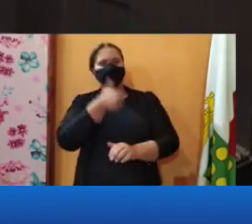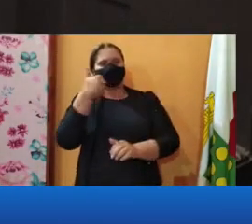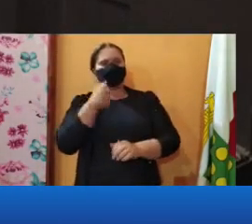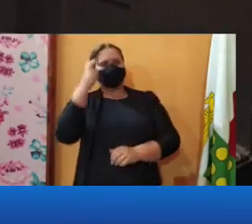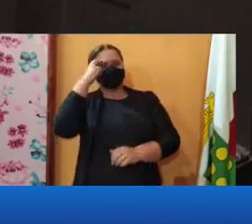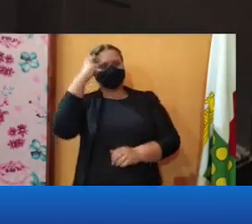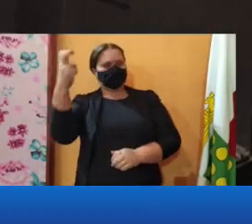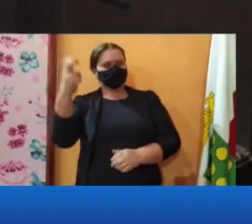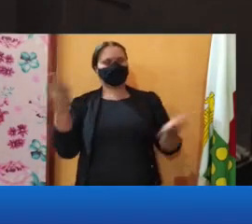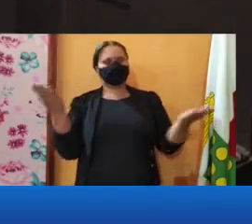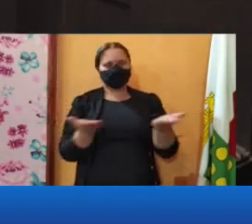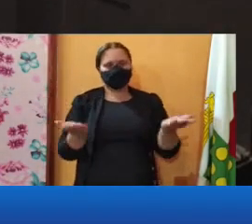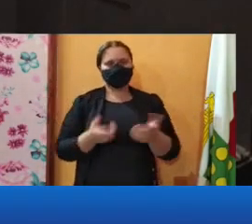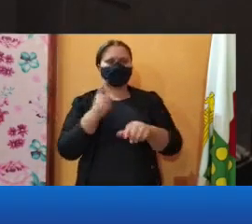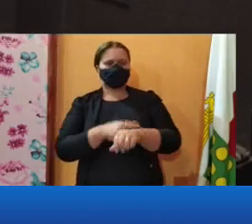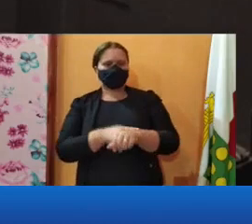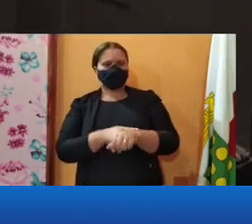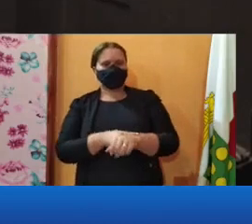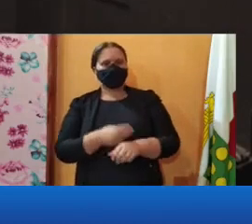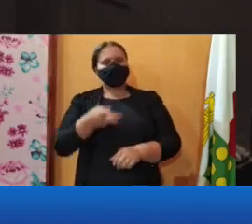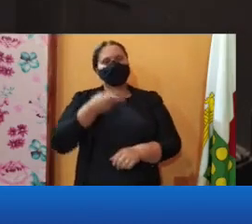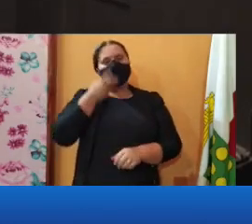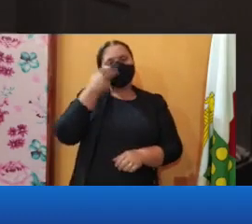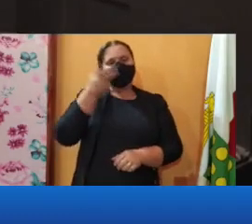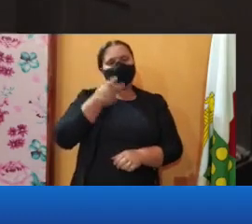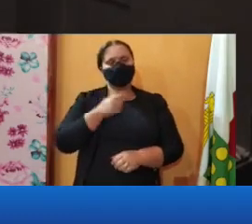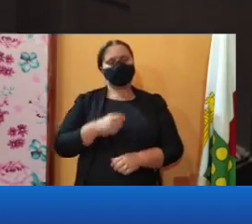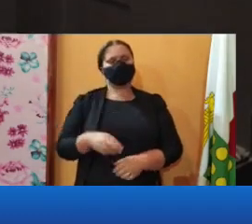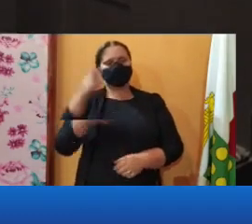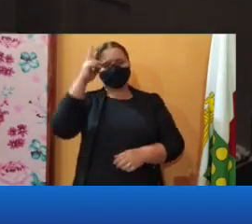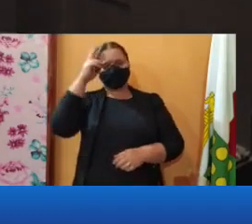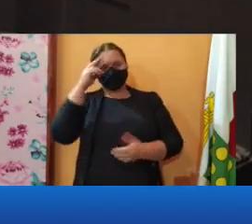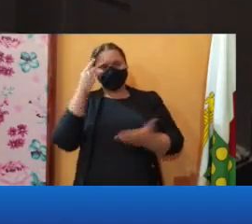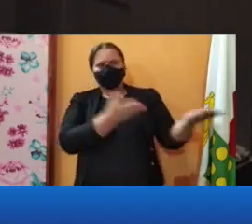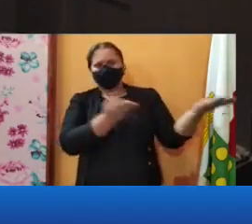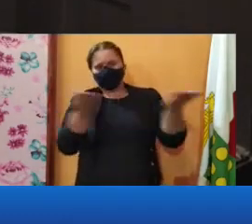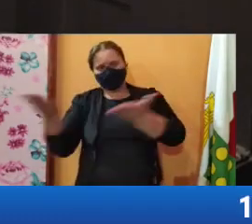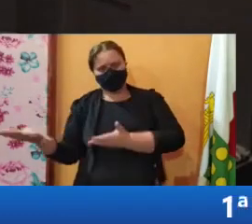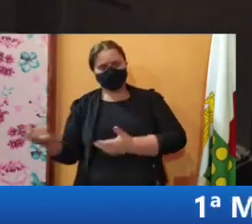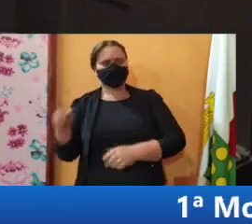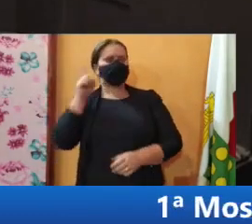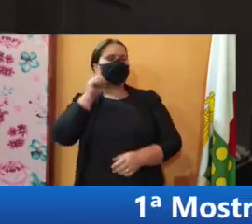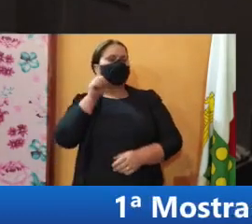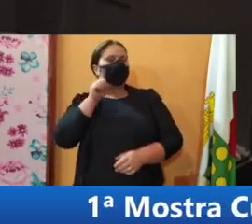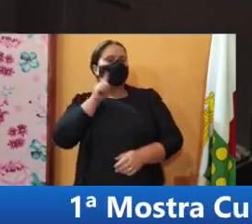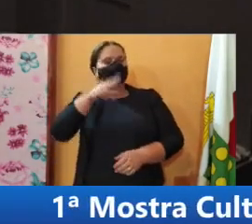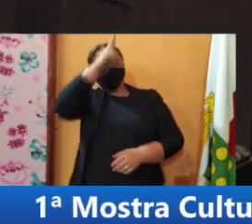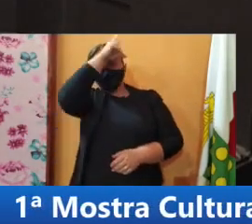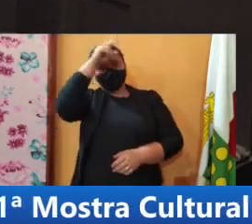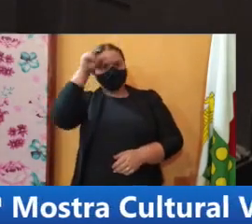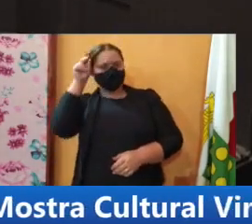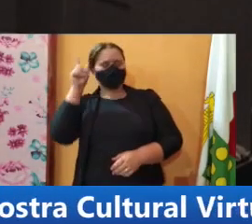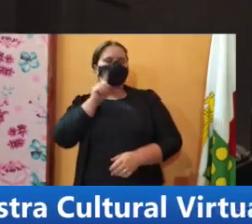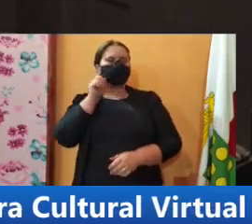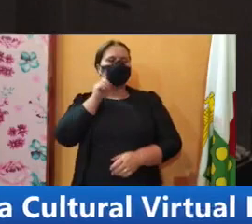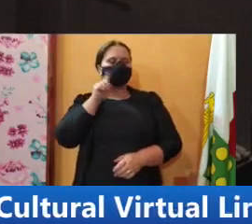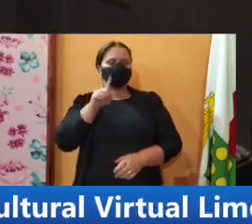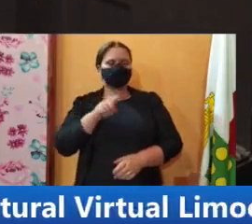Nesse momento, nós vamos passar para a fala das autoridades. Queremos convidar aqui ao palco o prefeito do município, Orlando Jorge.